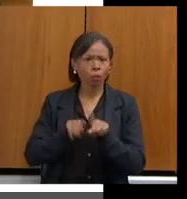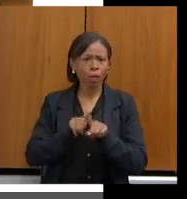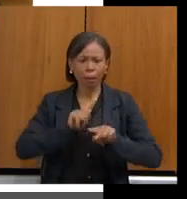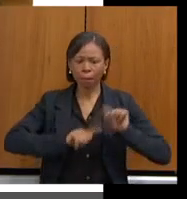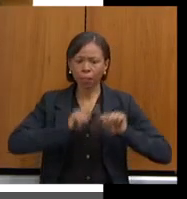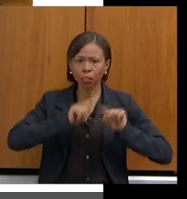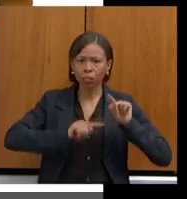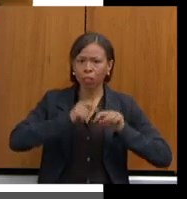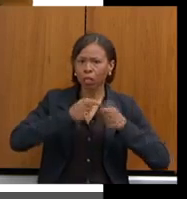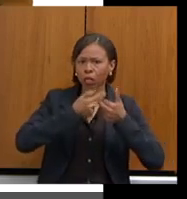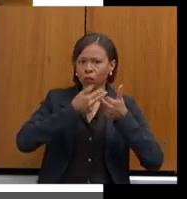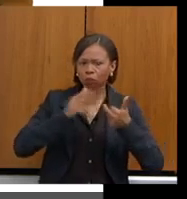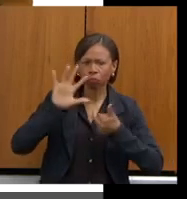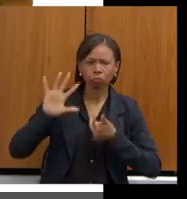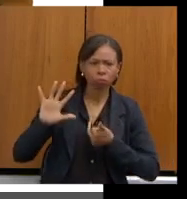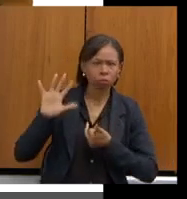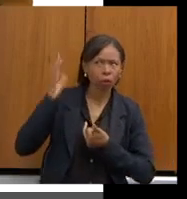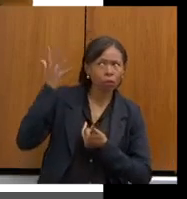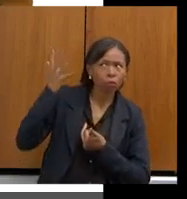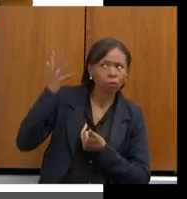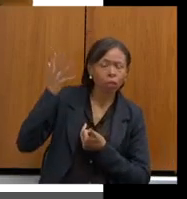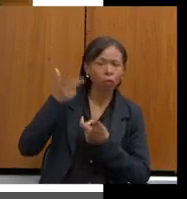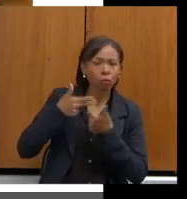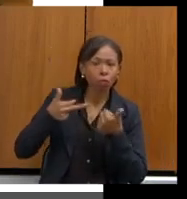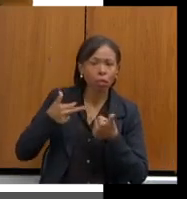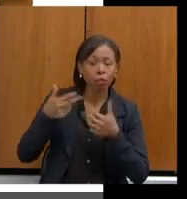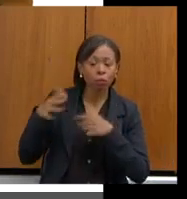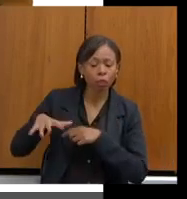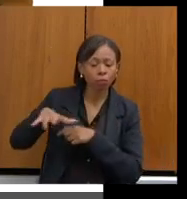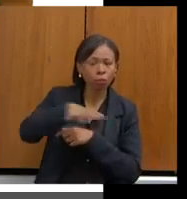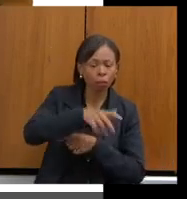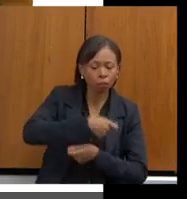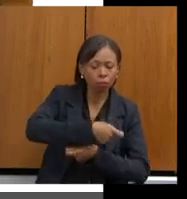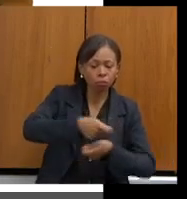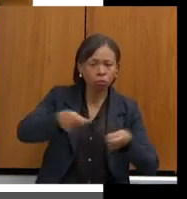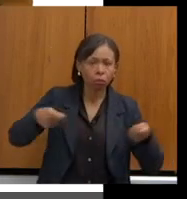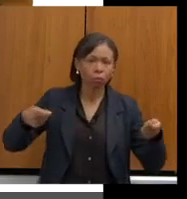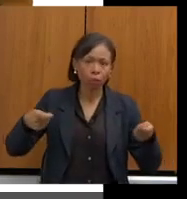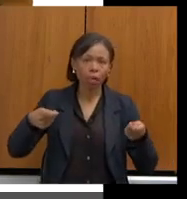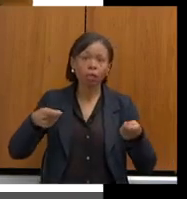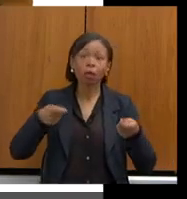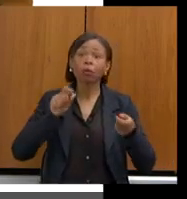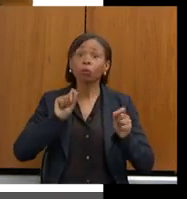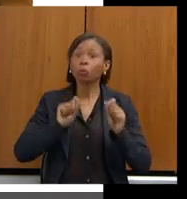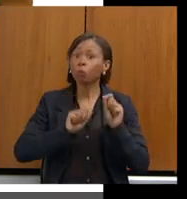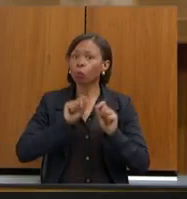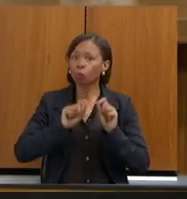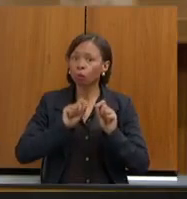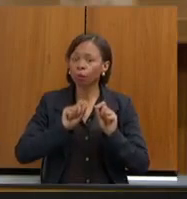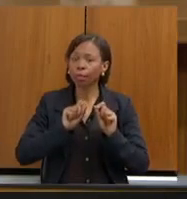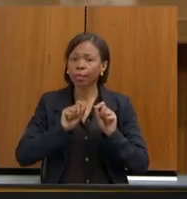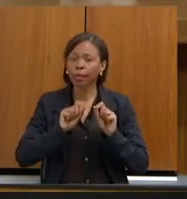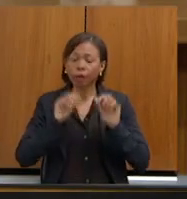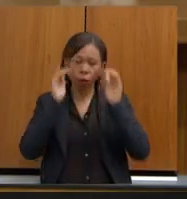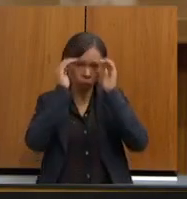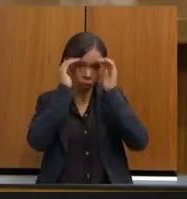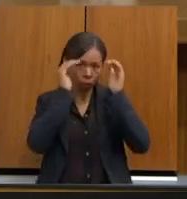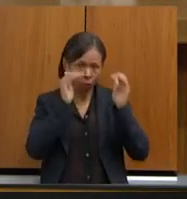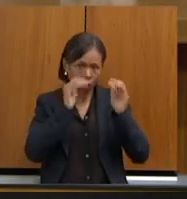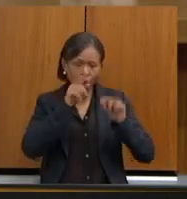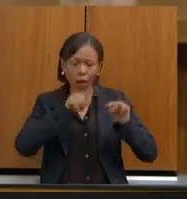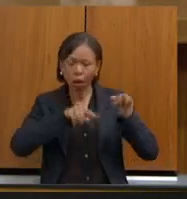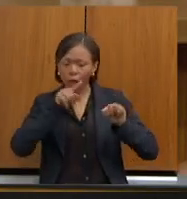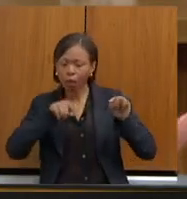ambientes para todas as unidades operacionais foi de forma proporcional a estatística dos atendimentos mais